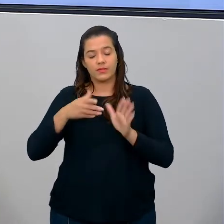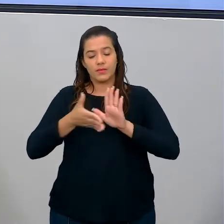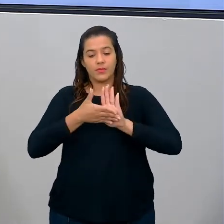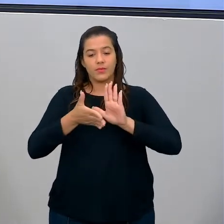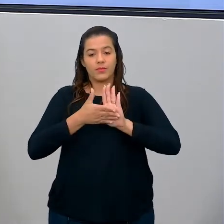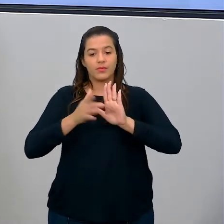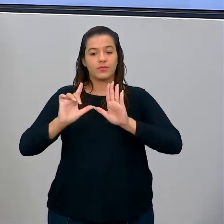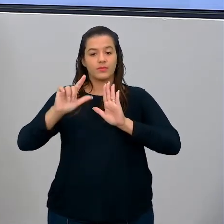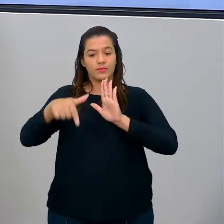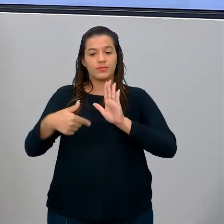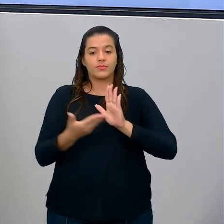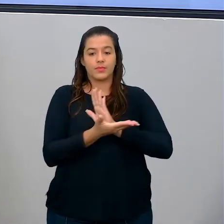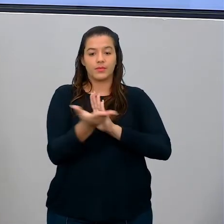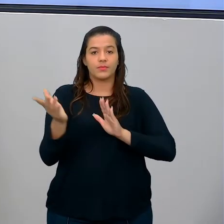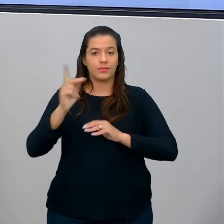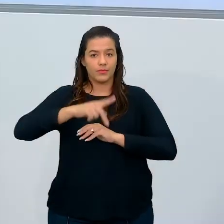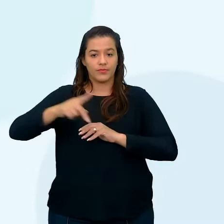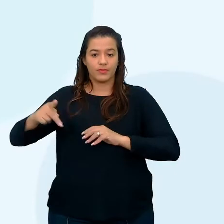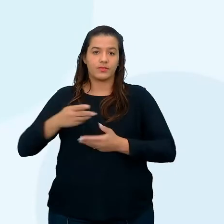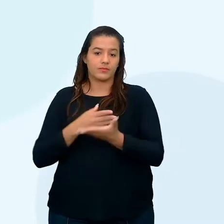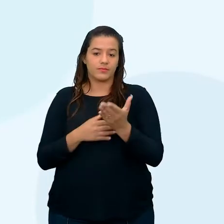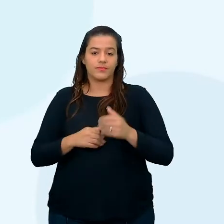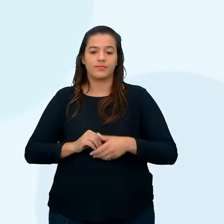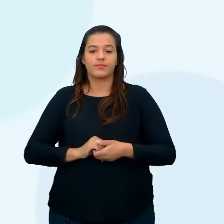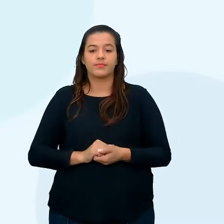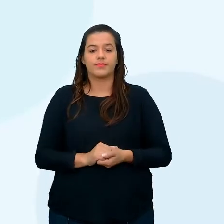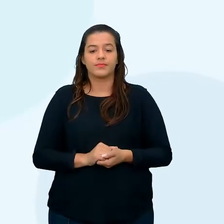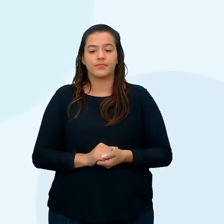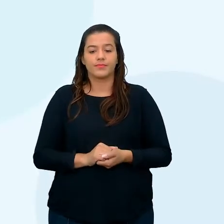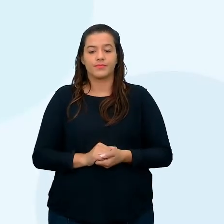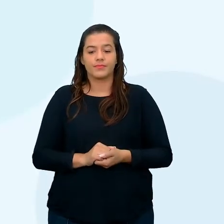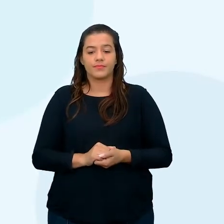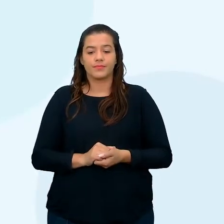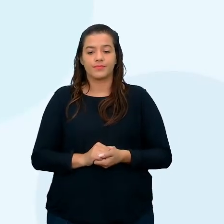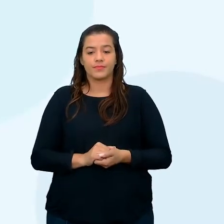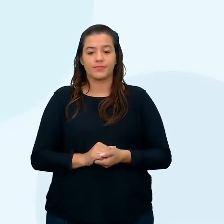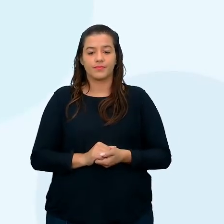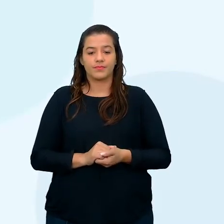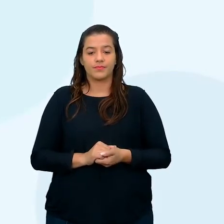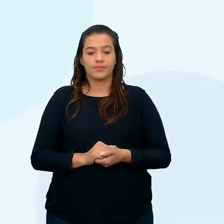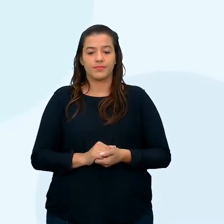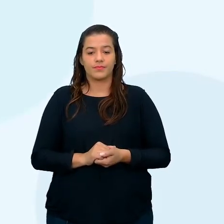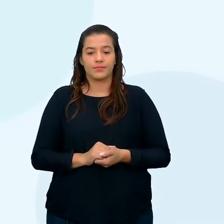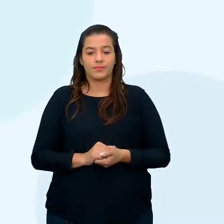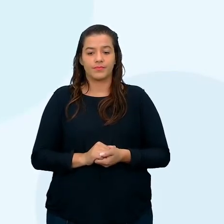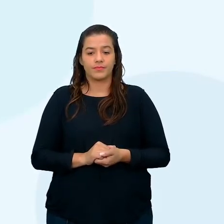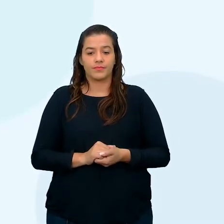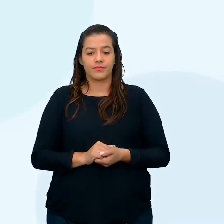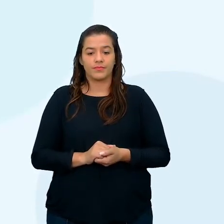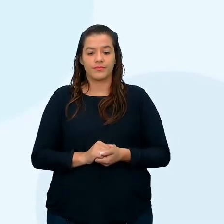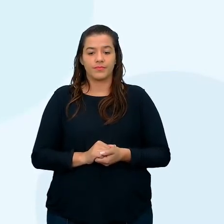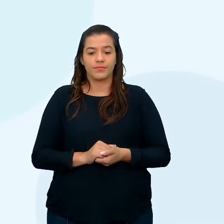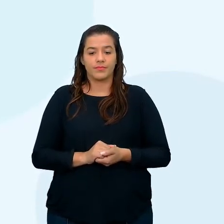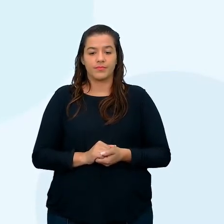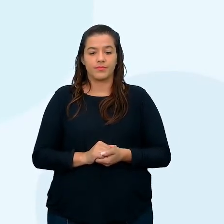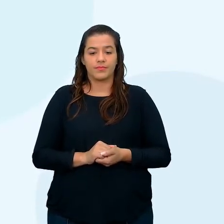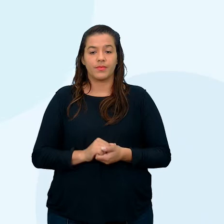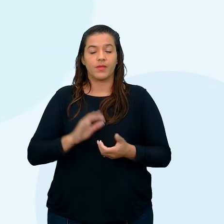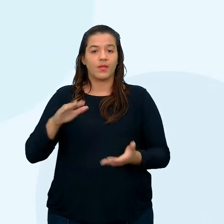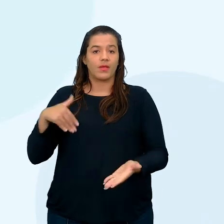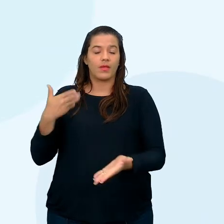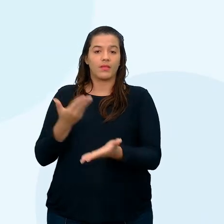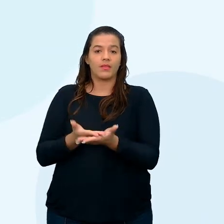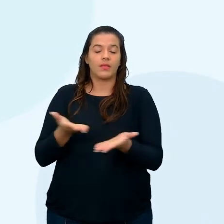proposta posteriormente pelo professor de vocês. Bom, então, vamos refletir sobre o que nós vimos até